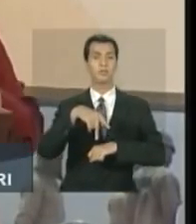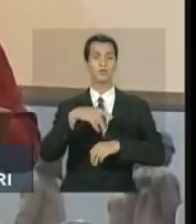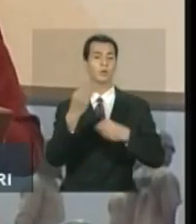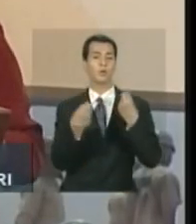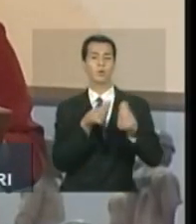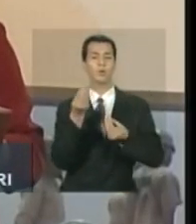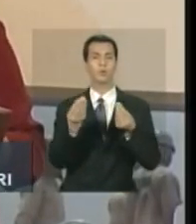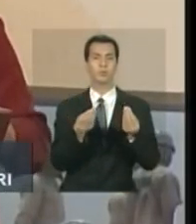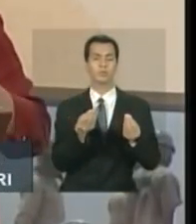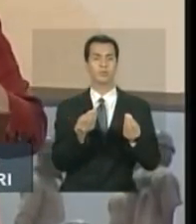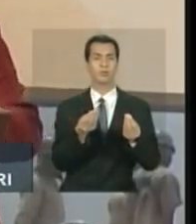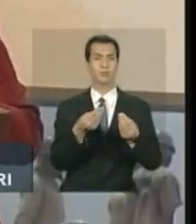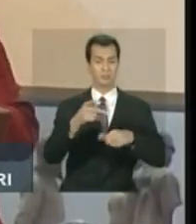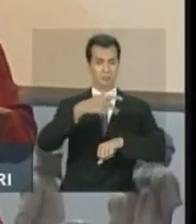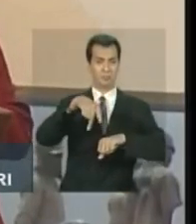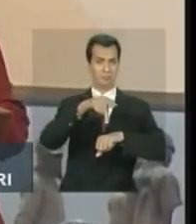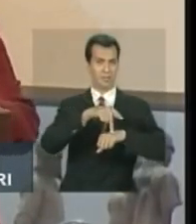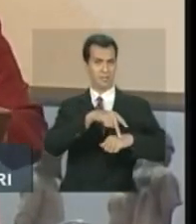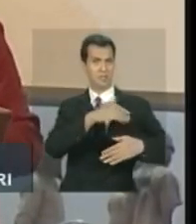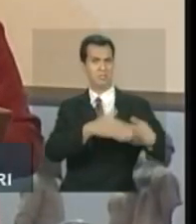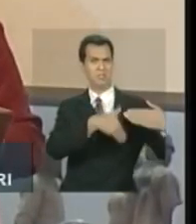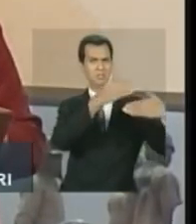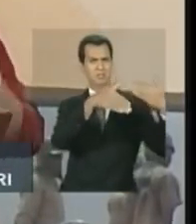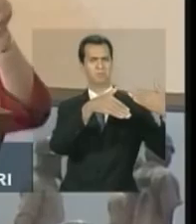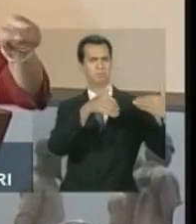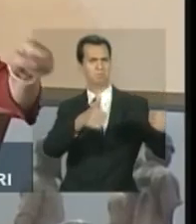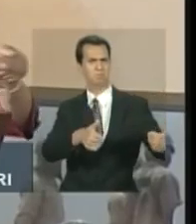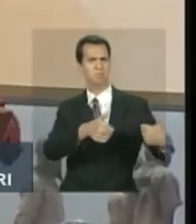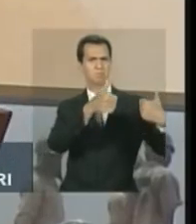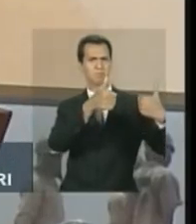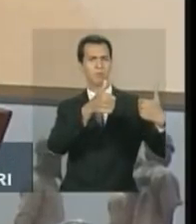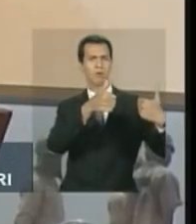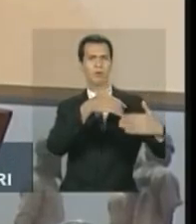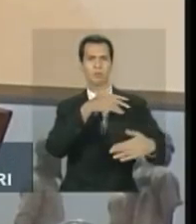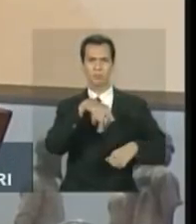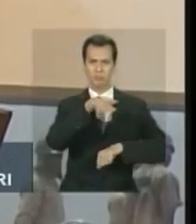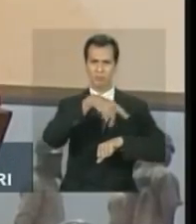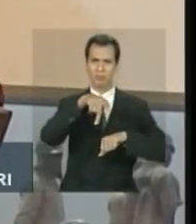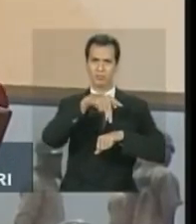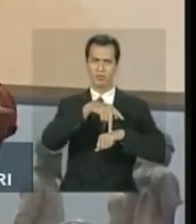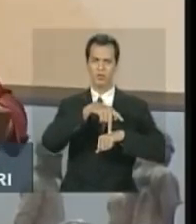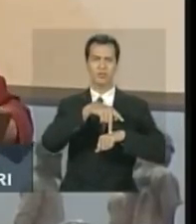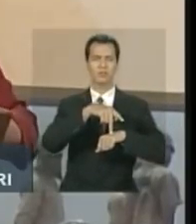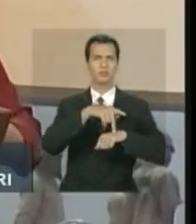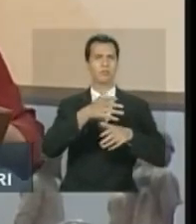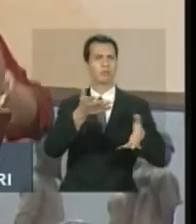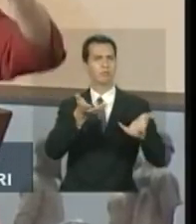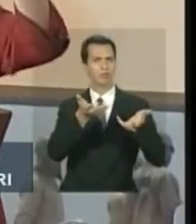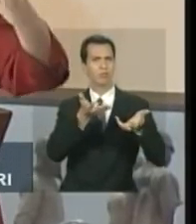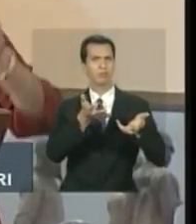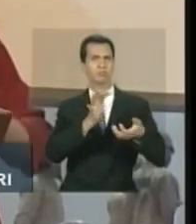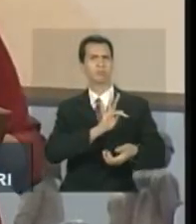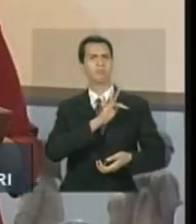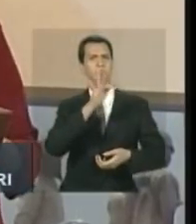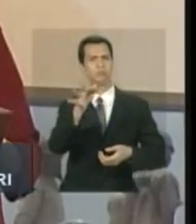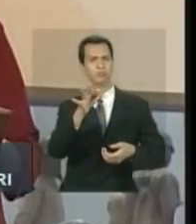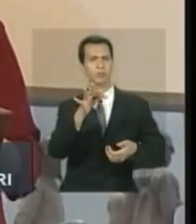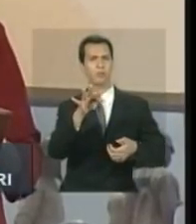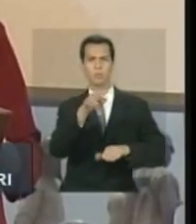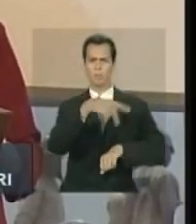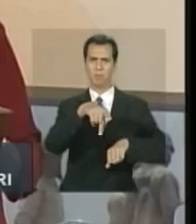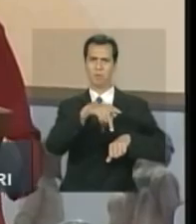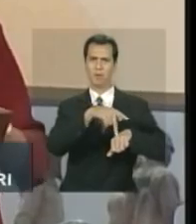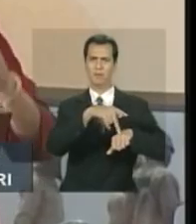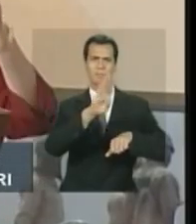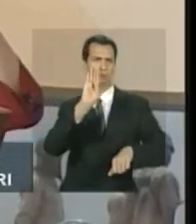de fato, um país desenvolvido, um país que pretende ser uma das potências